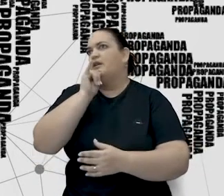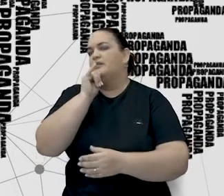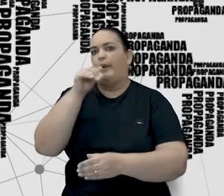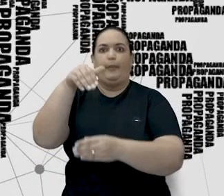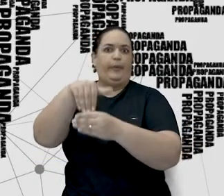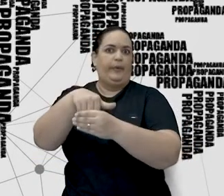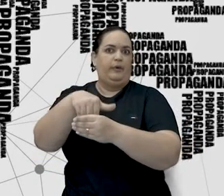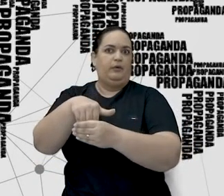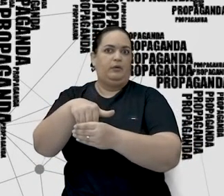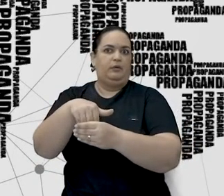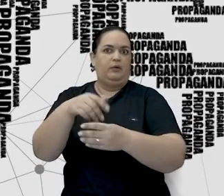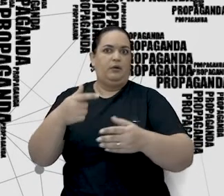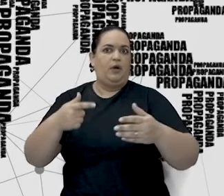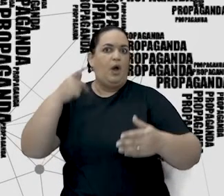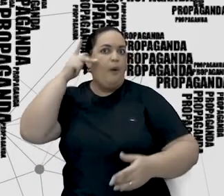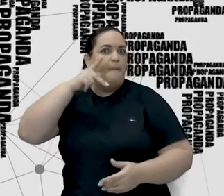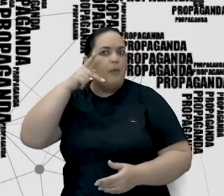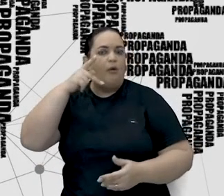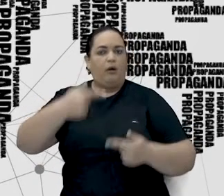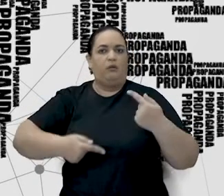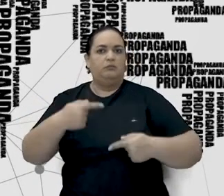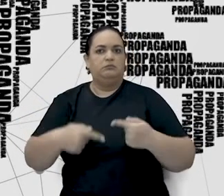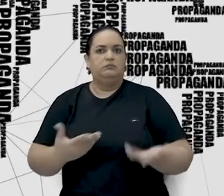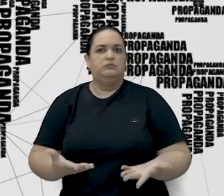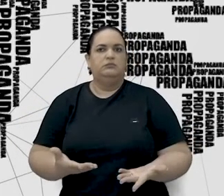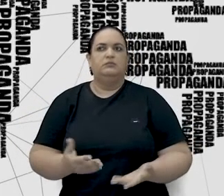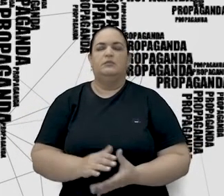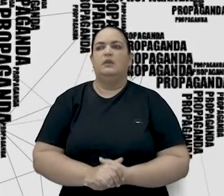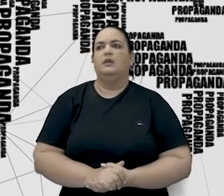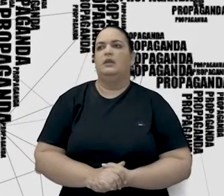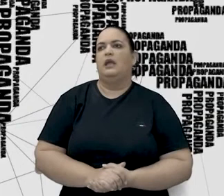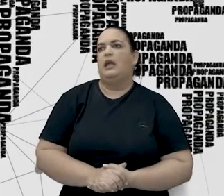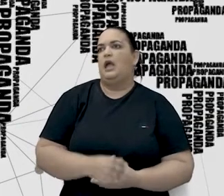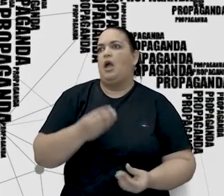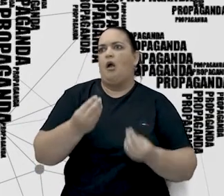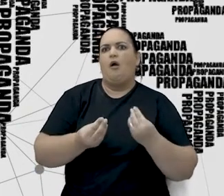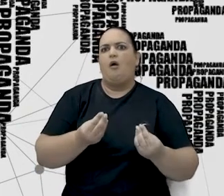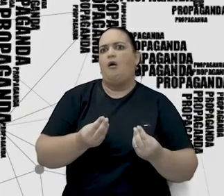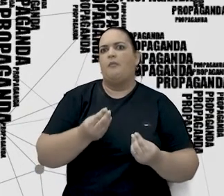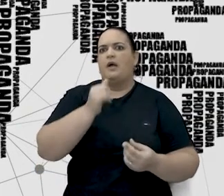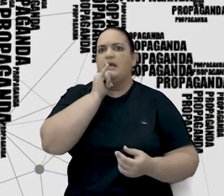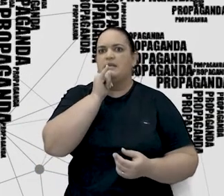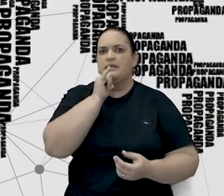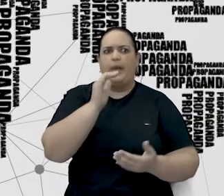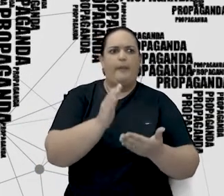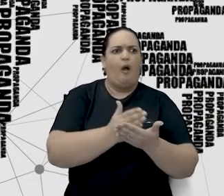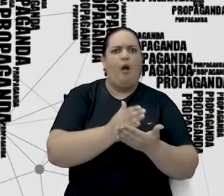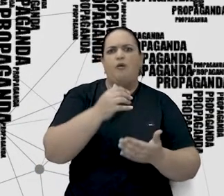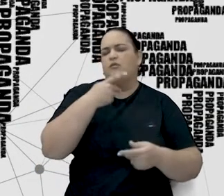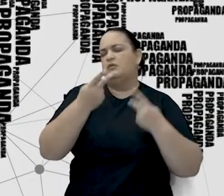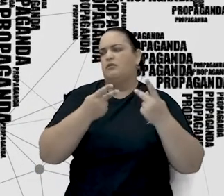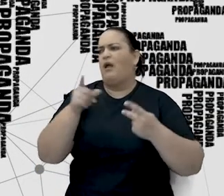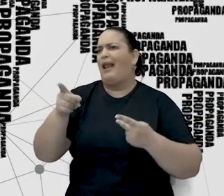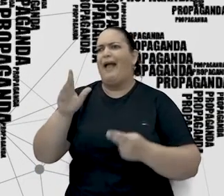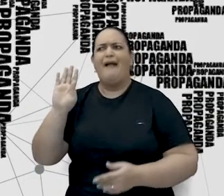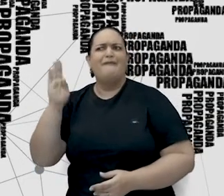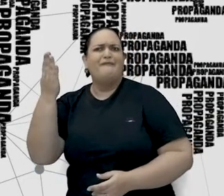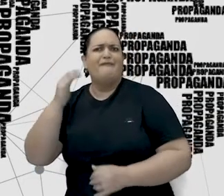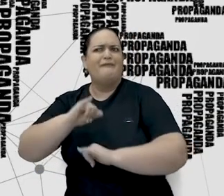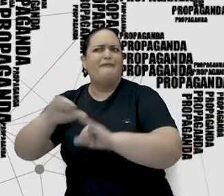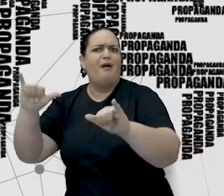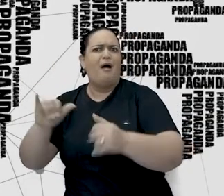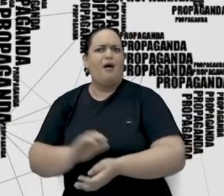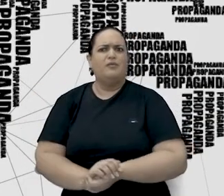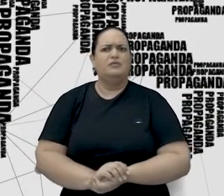exemplo. Ora indicam como se fossem notícias falsas, ora como reportagem parcial, ou ainda